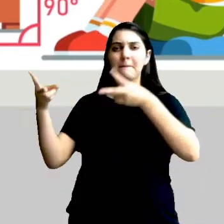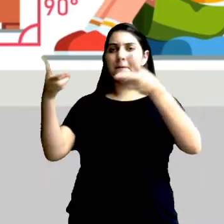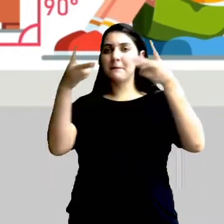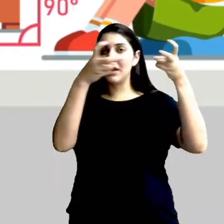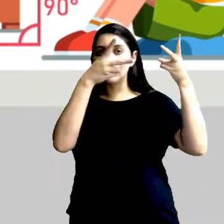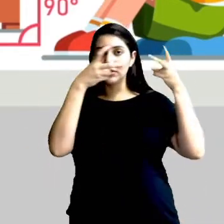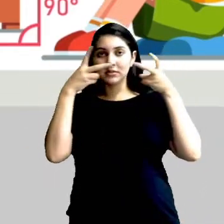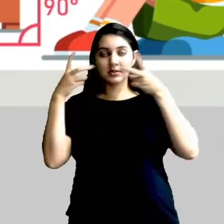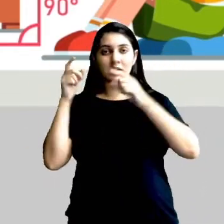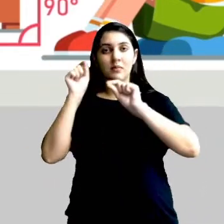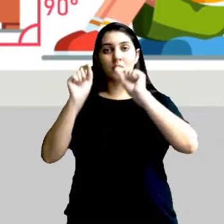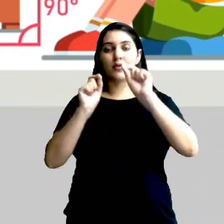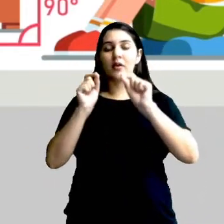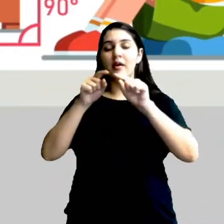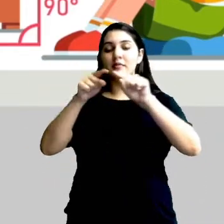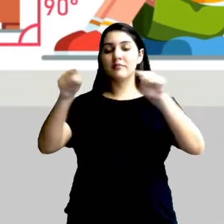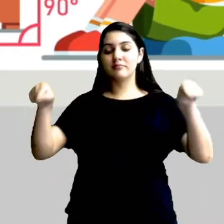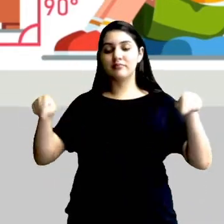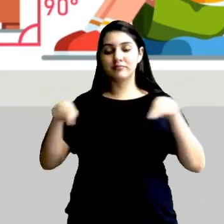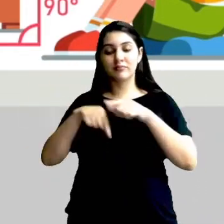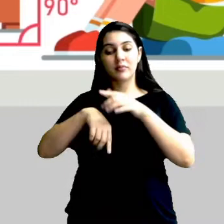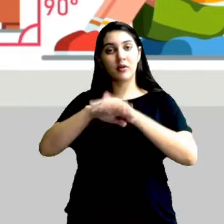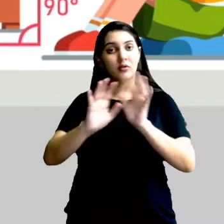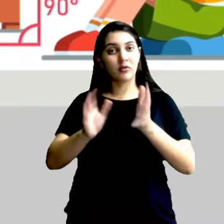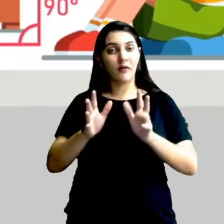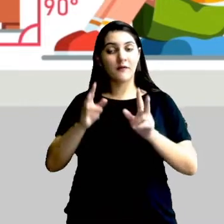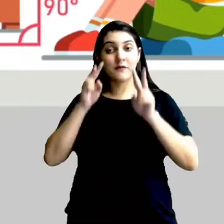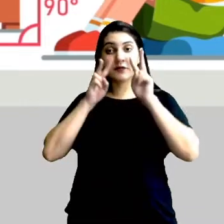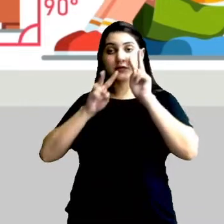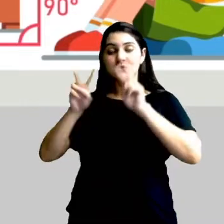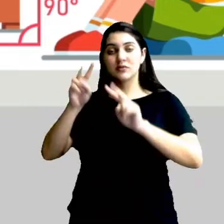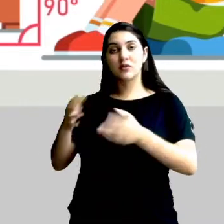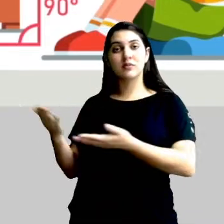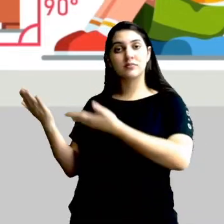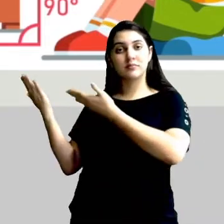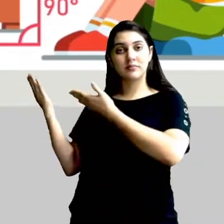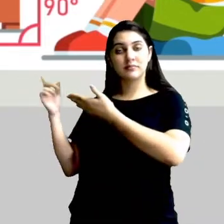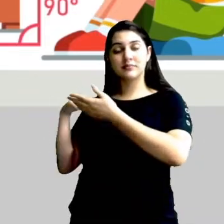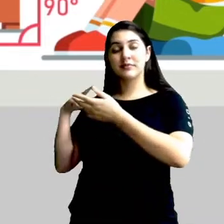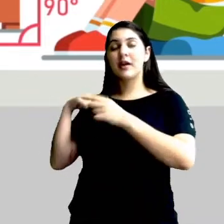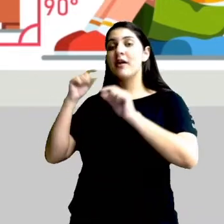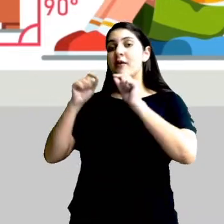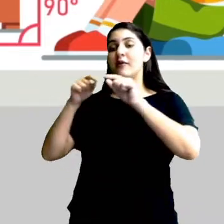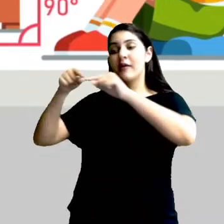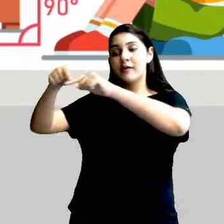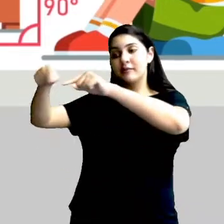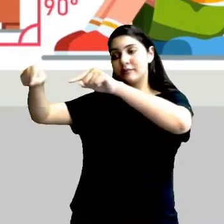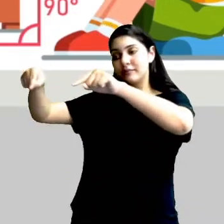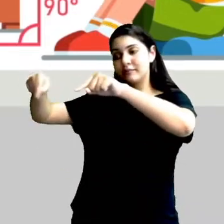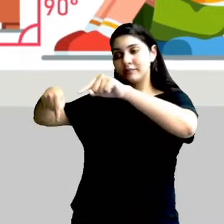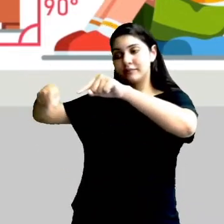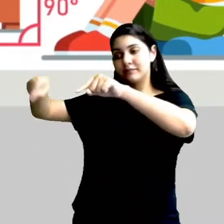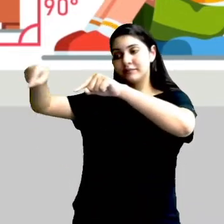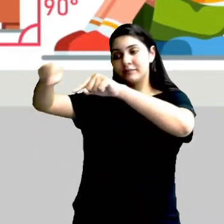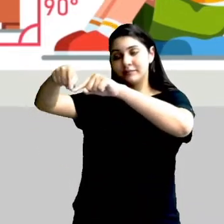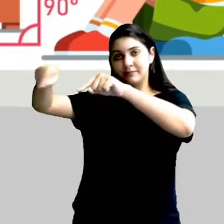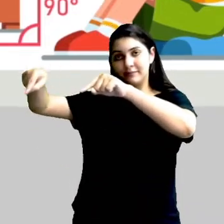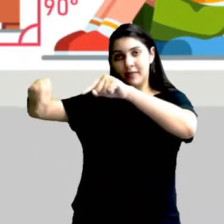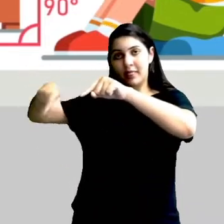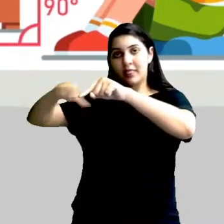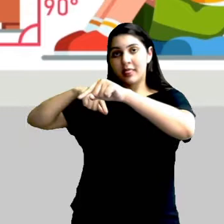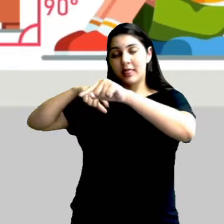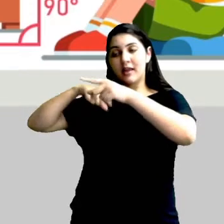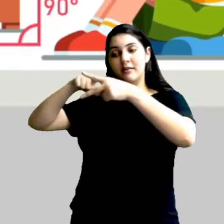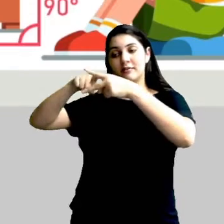Perceba aí no campo de futebol. Vocês estão vendo, ó, que a lateral do campo de futebol forma